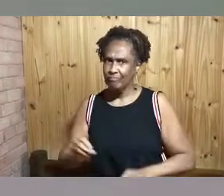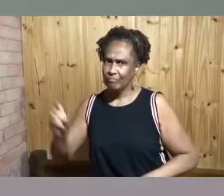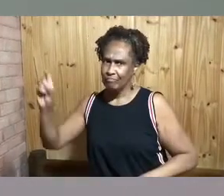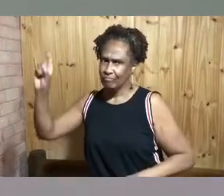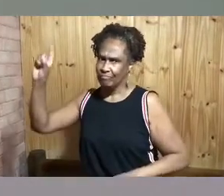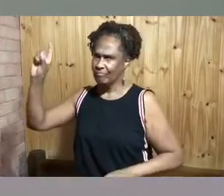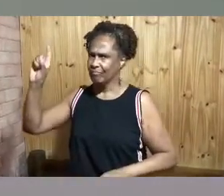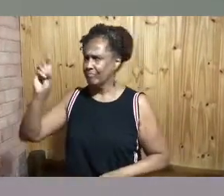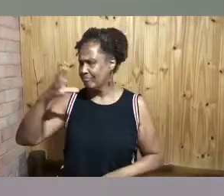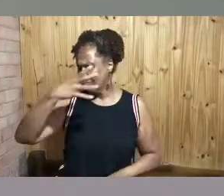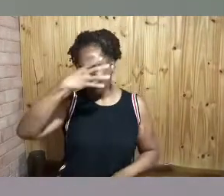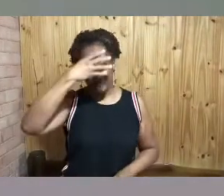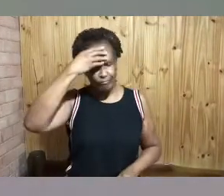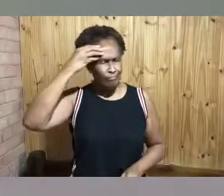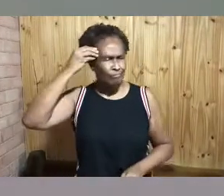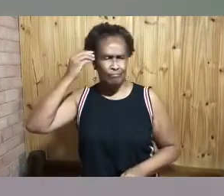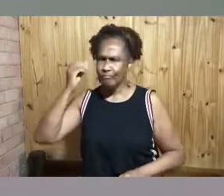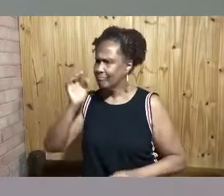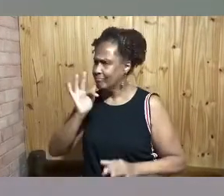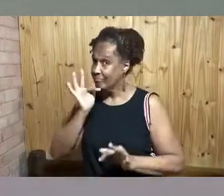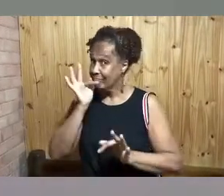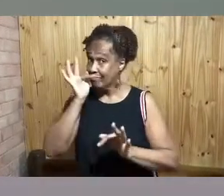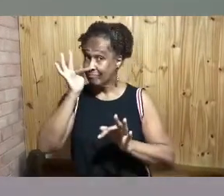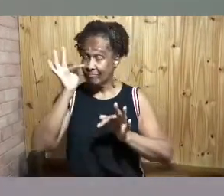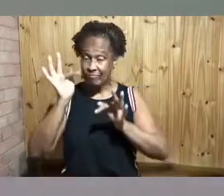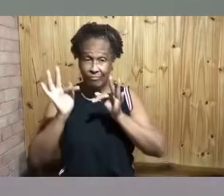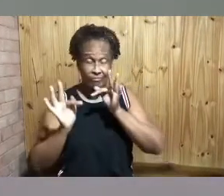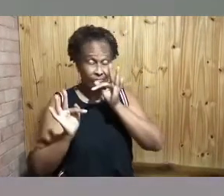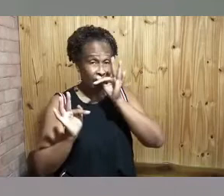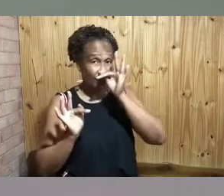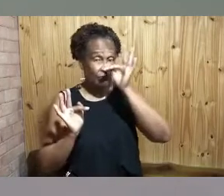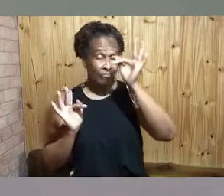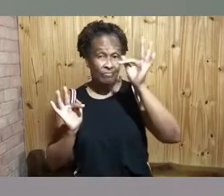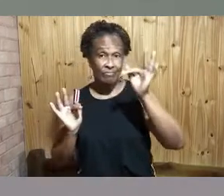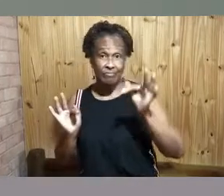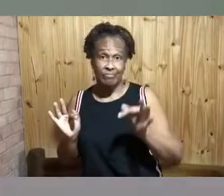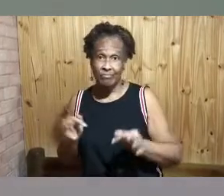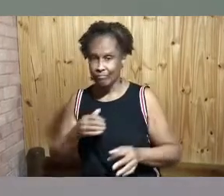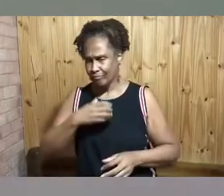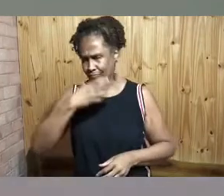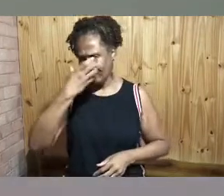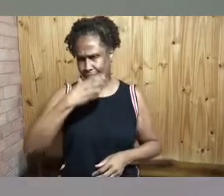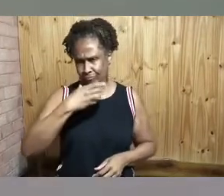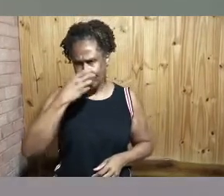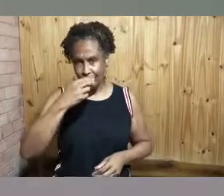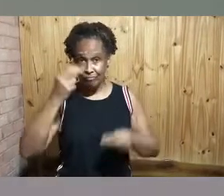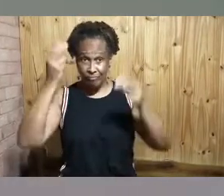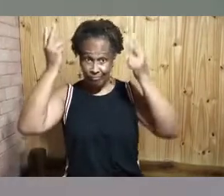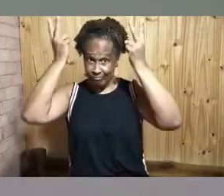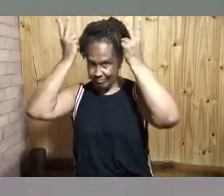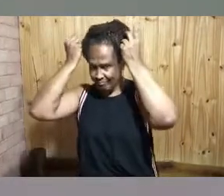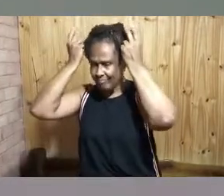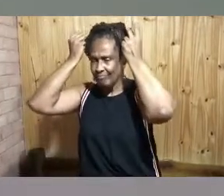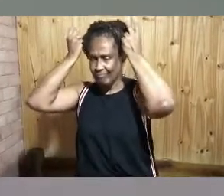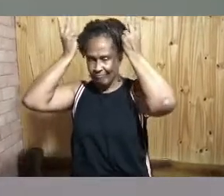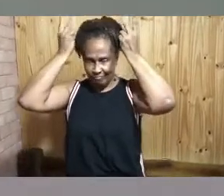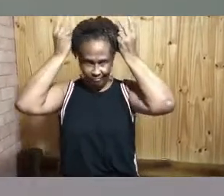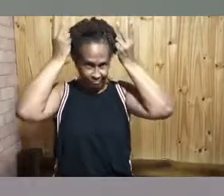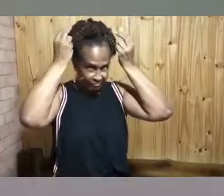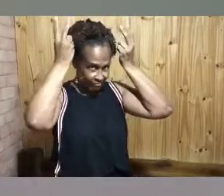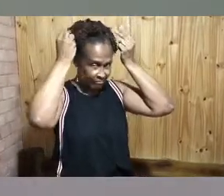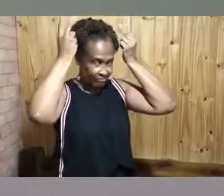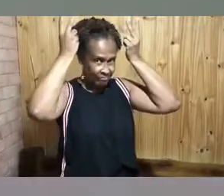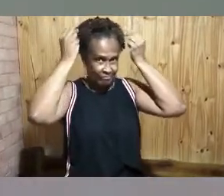passarinhos, Deus não se esquece das flores, das frutas e